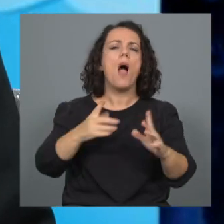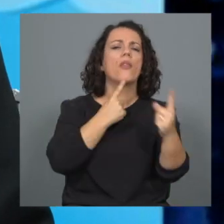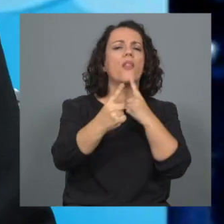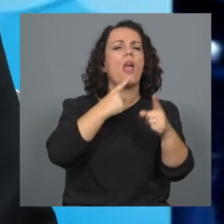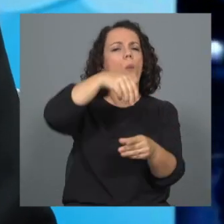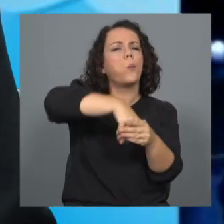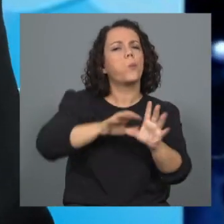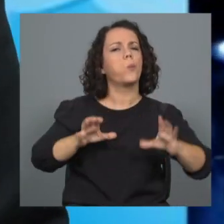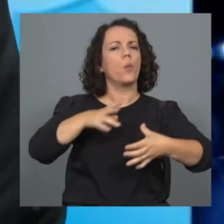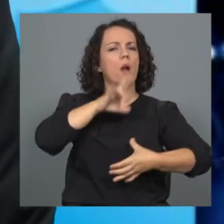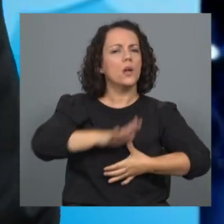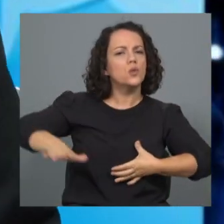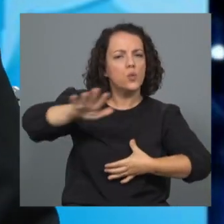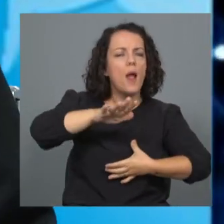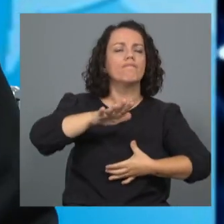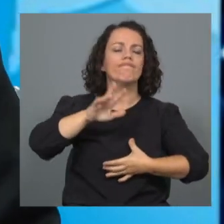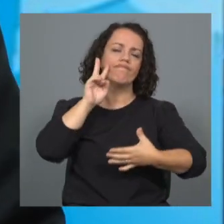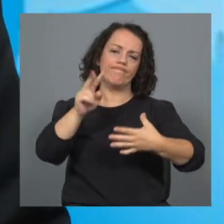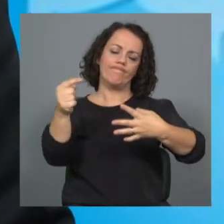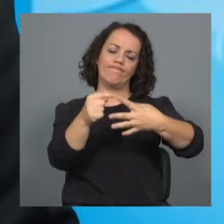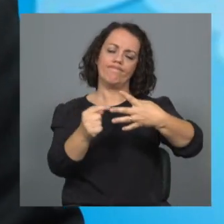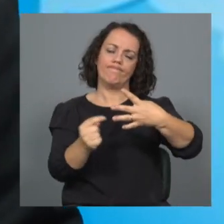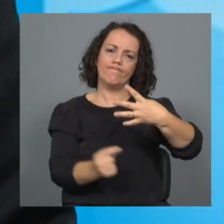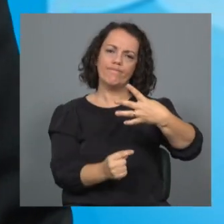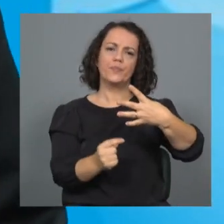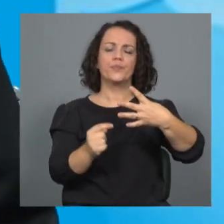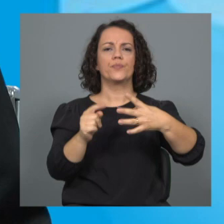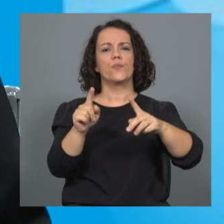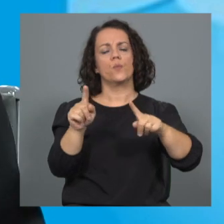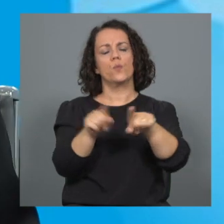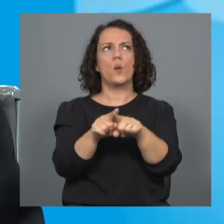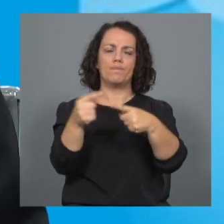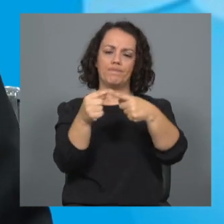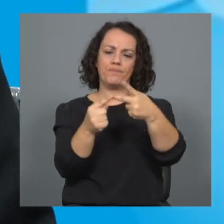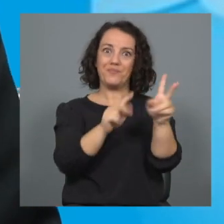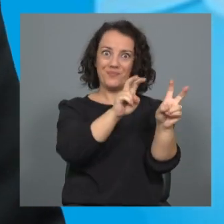por concluir que estas seriam talvez as mais prementes mexer.